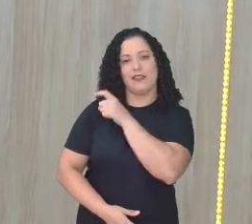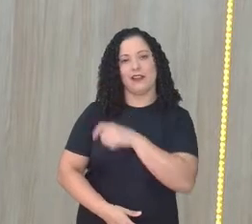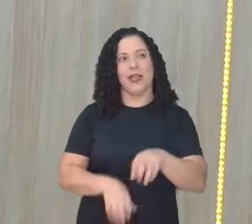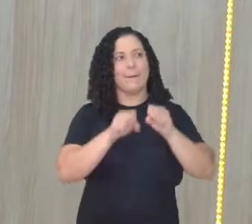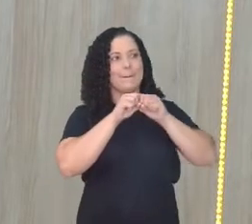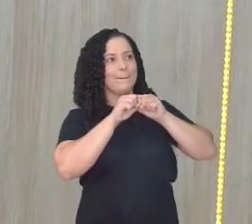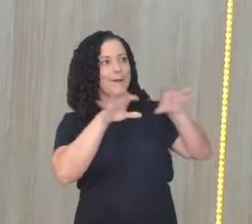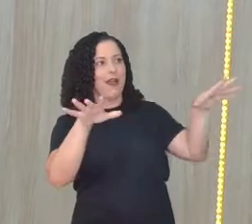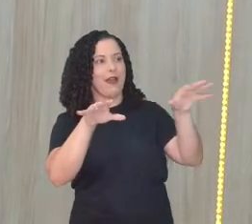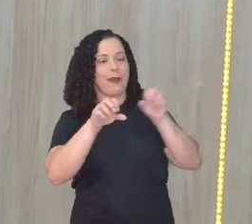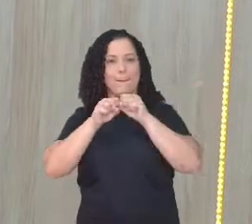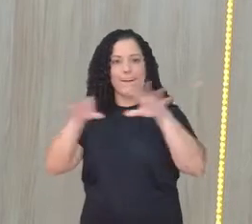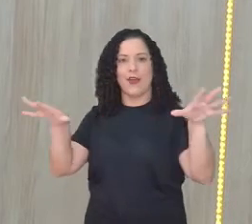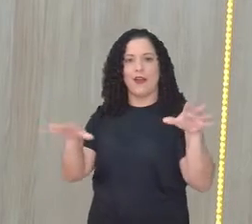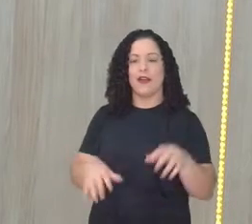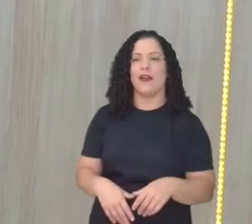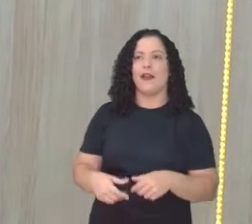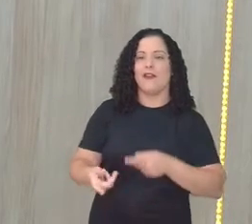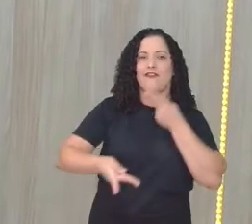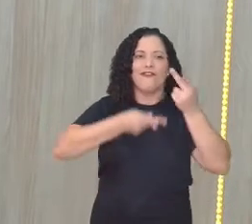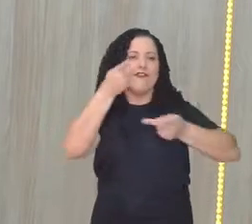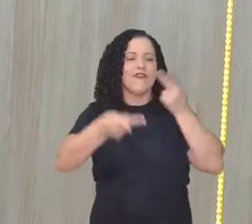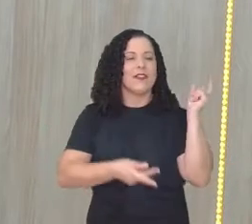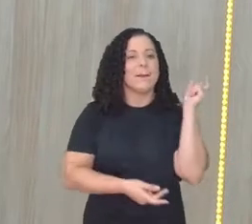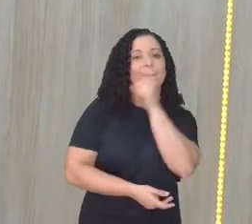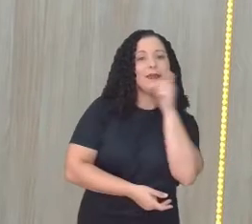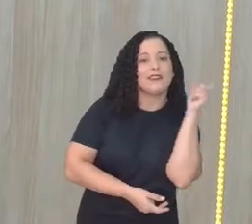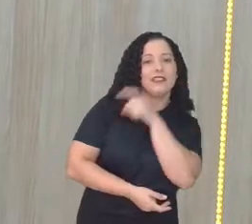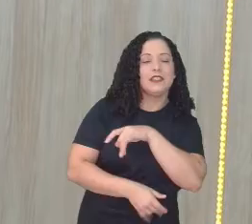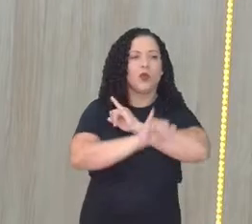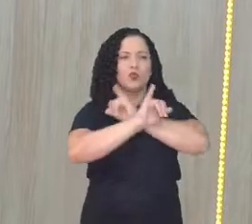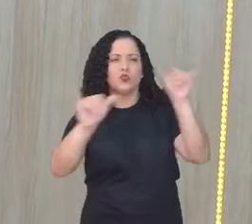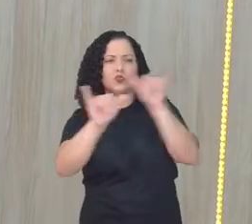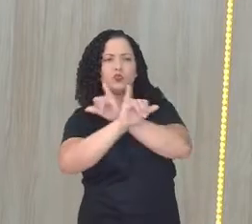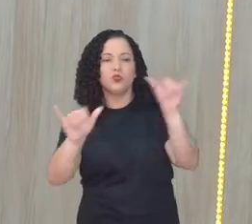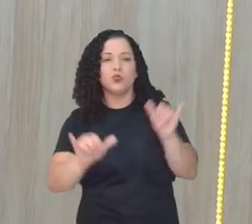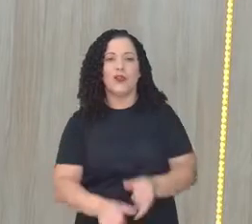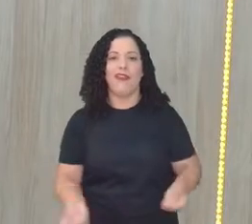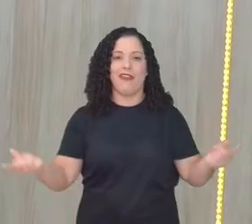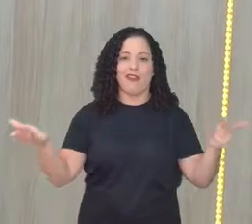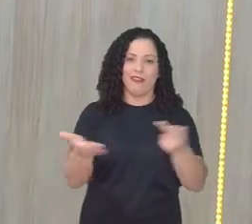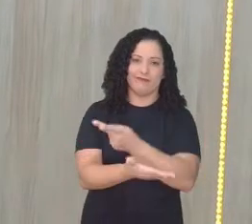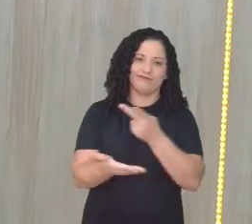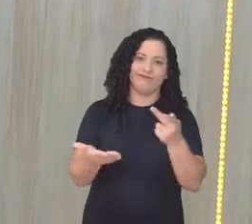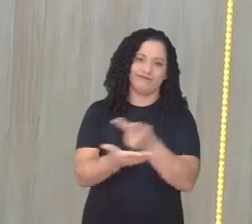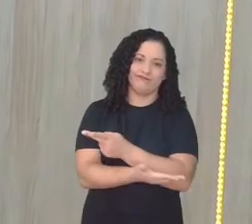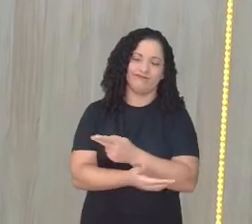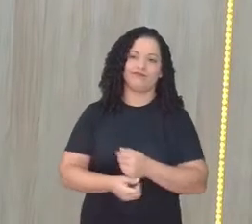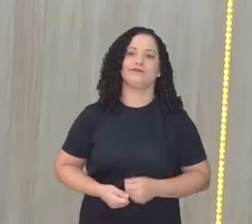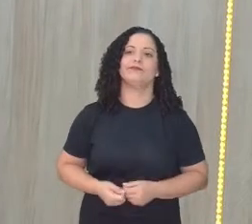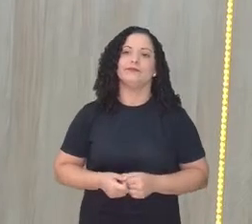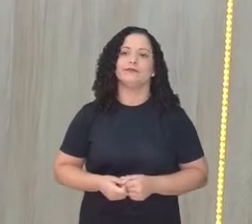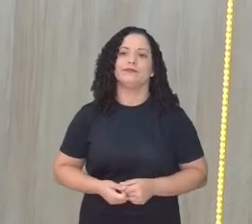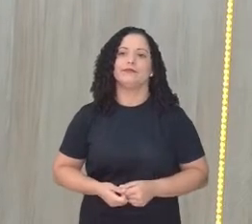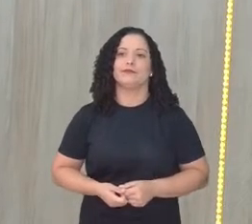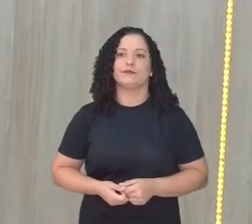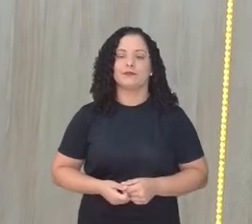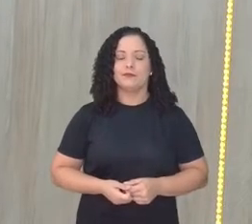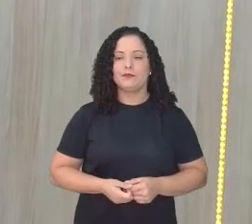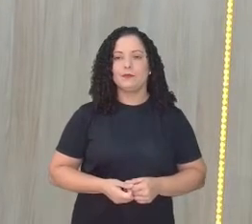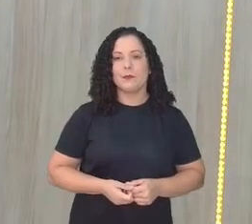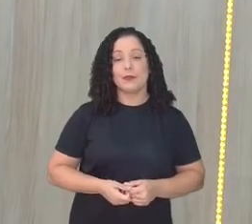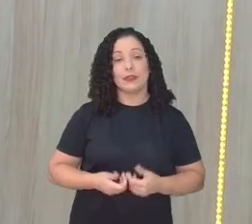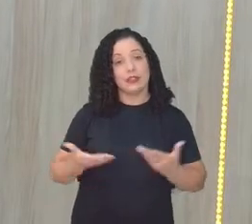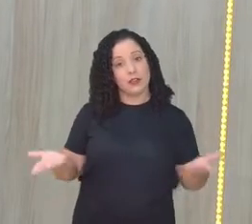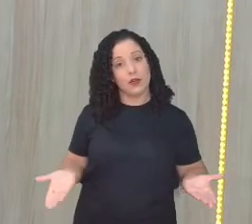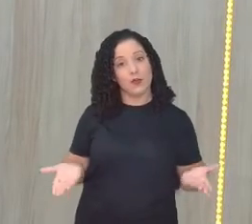o pessoal divulgar mentiras, divulgar desinformação, certo? Então, ao invés de divulgar os fatos,